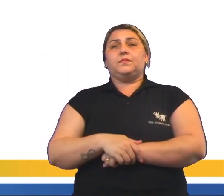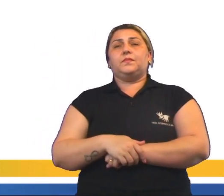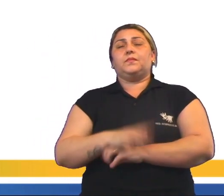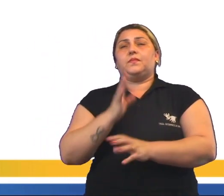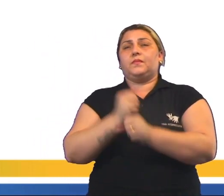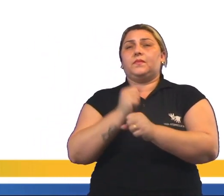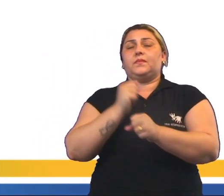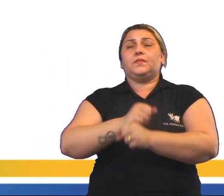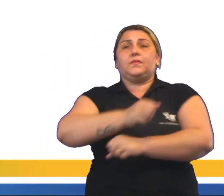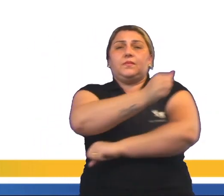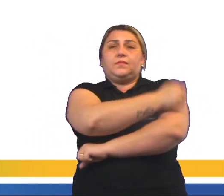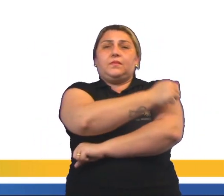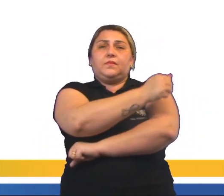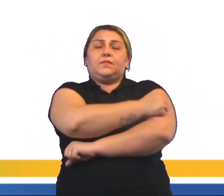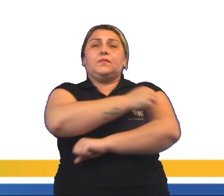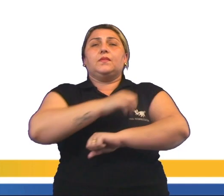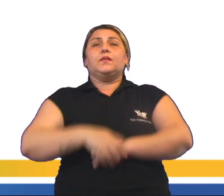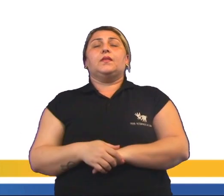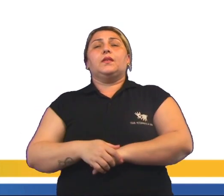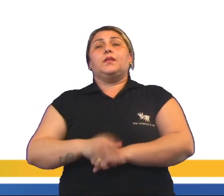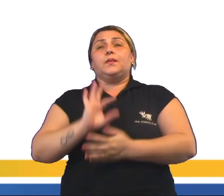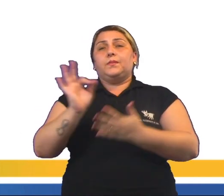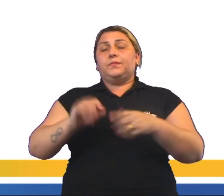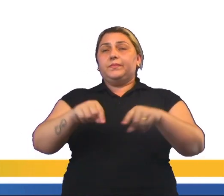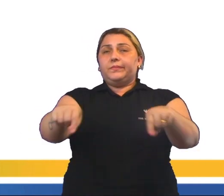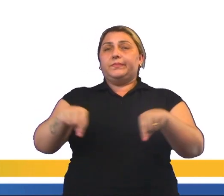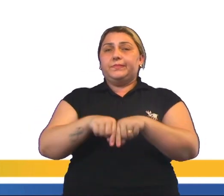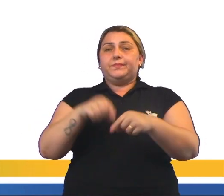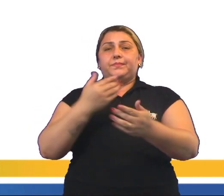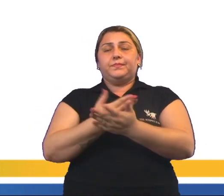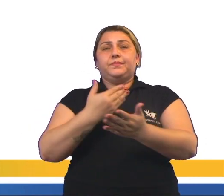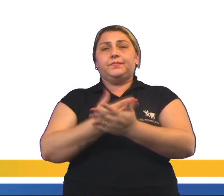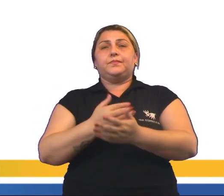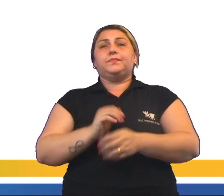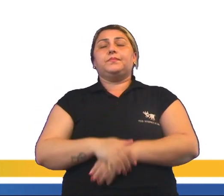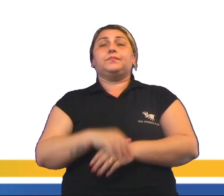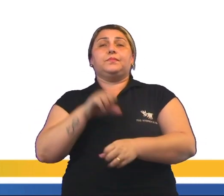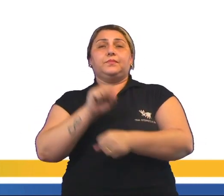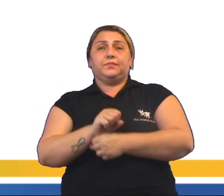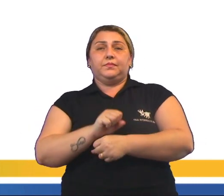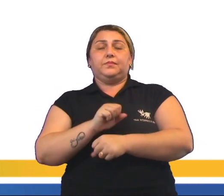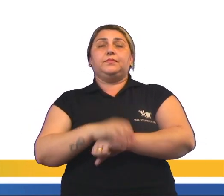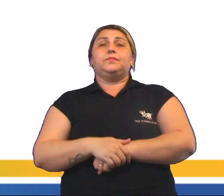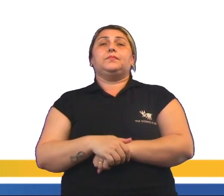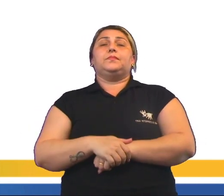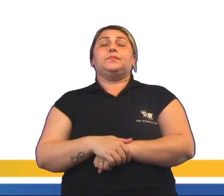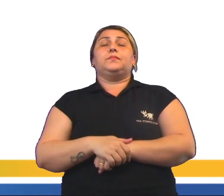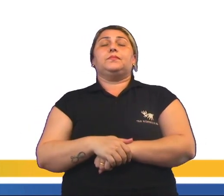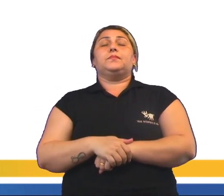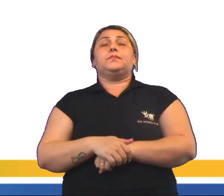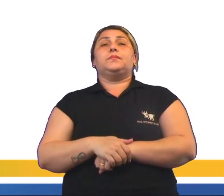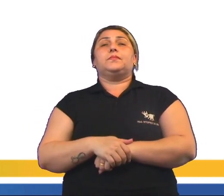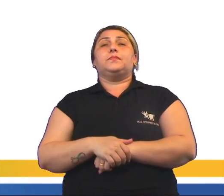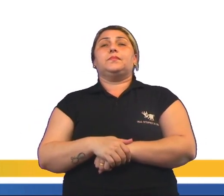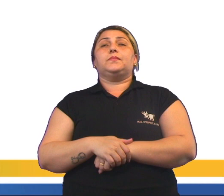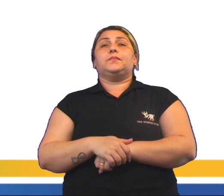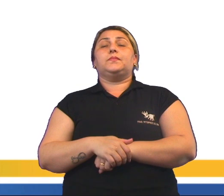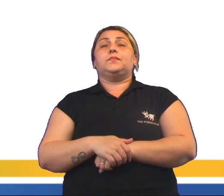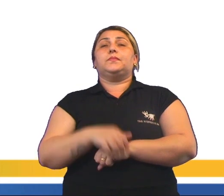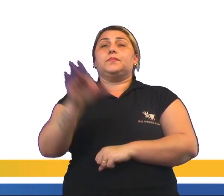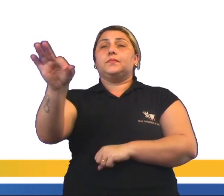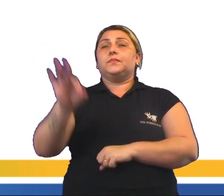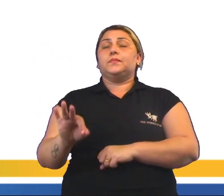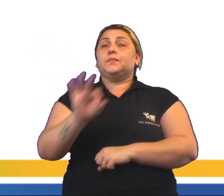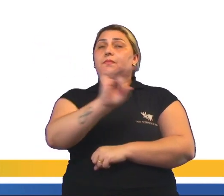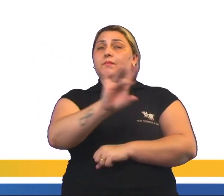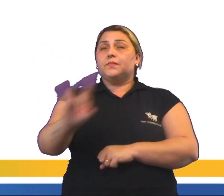o total de alunos da classe de aula. Logo, para determinar a porcentagem de cada